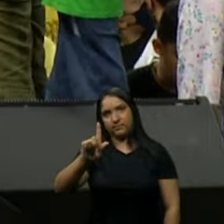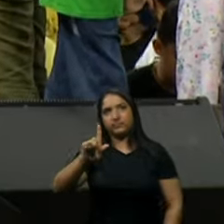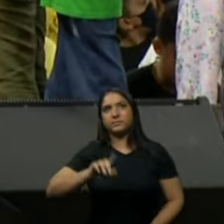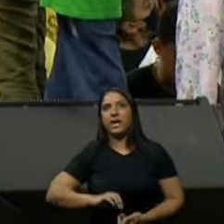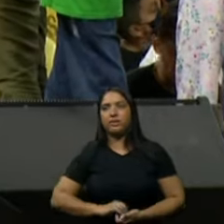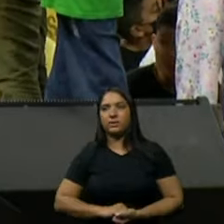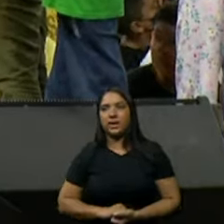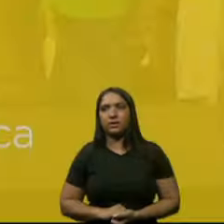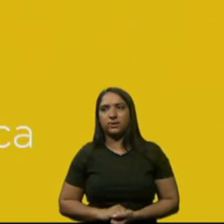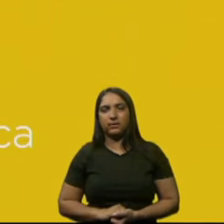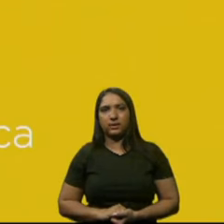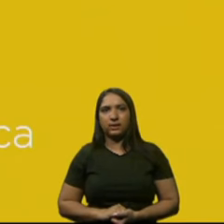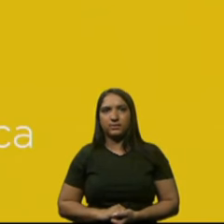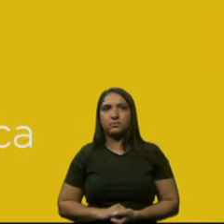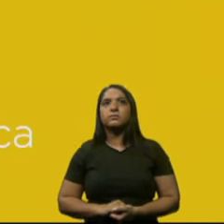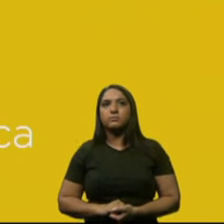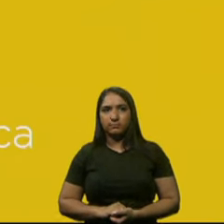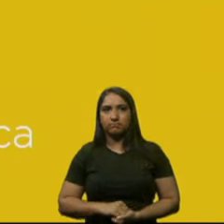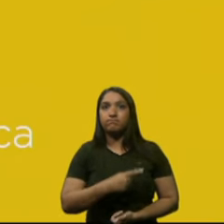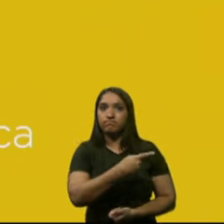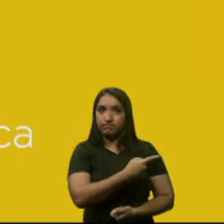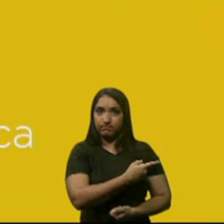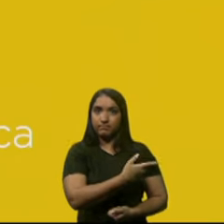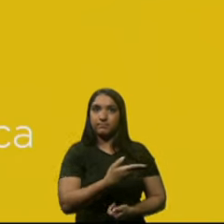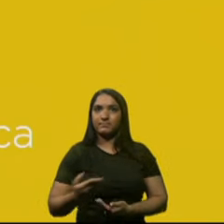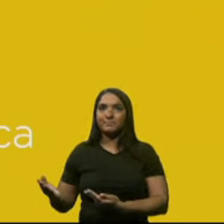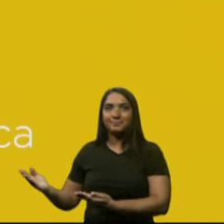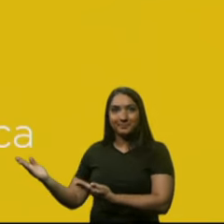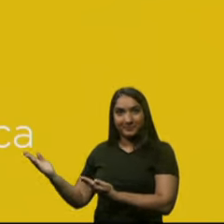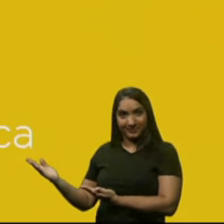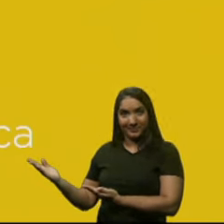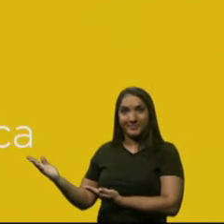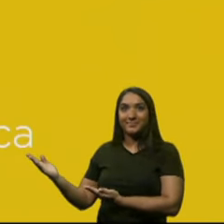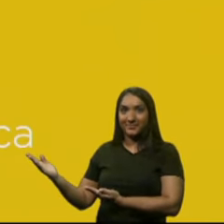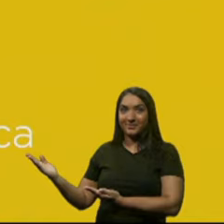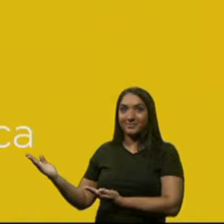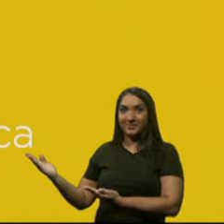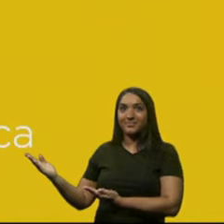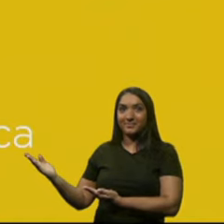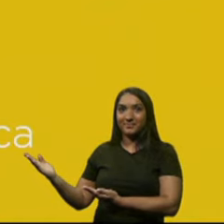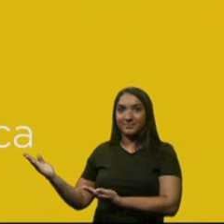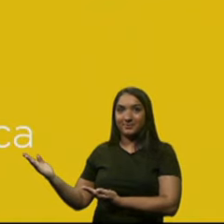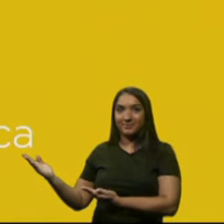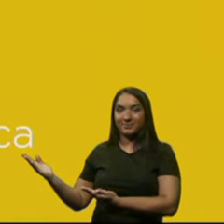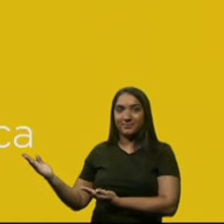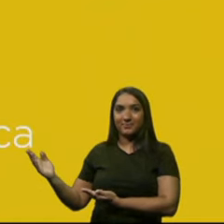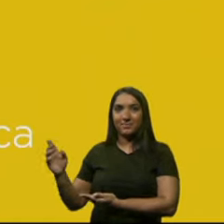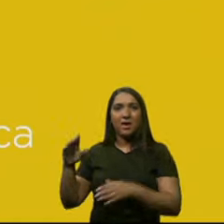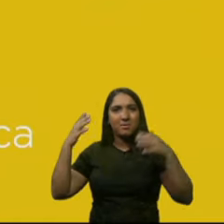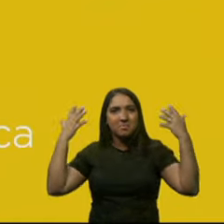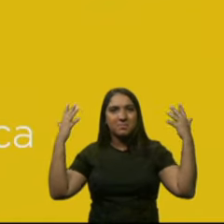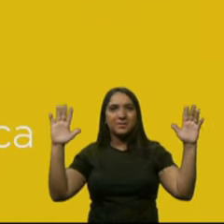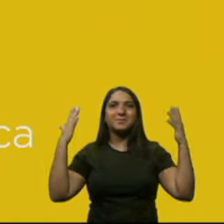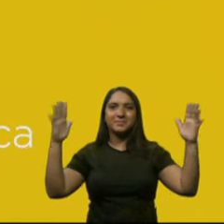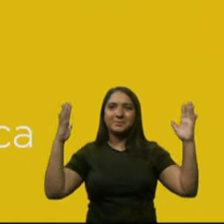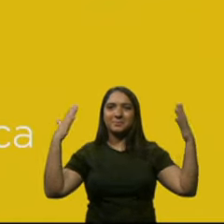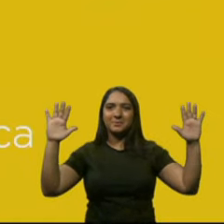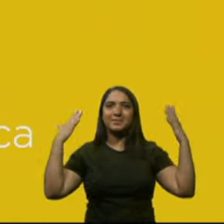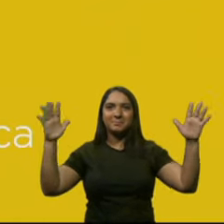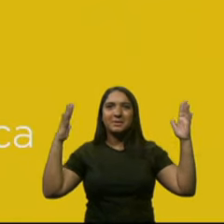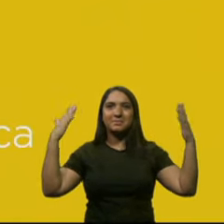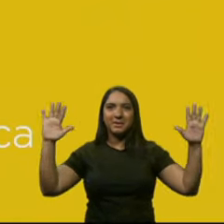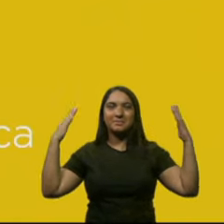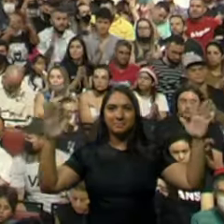tracinho África livre todas as informações pelos contribuírem bom para o de forte a Jesus por esse trabalho